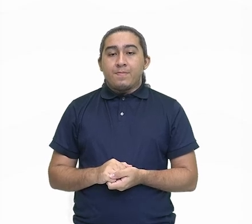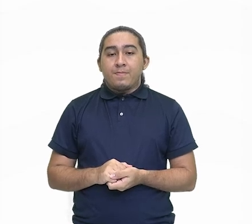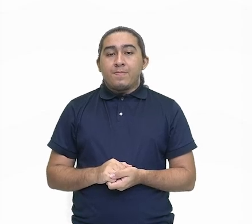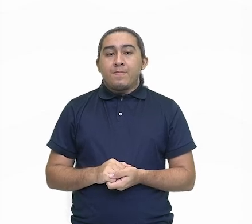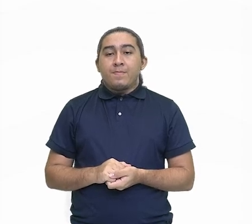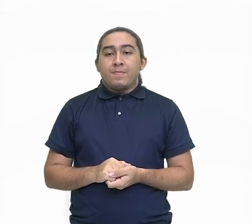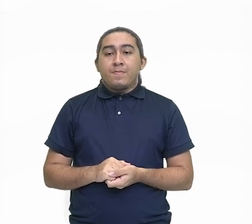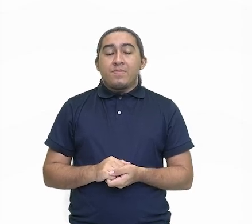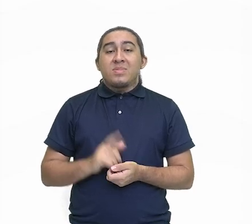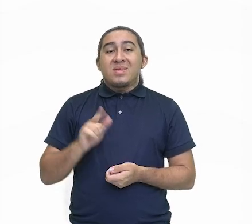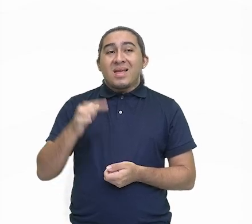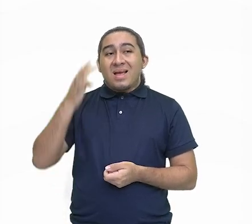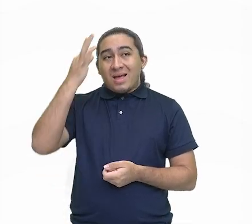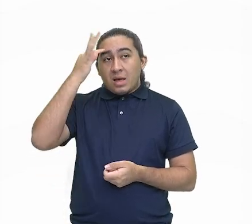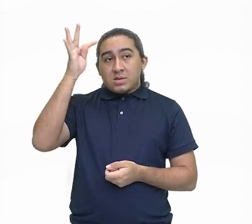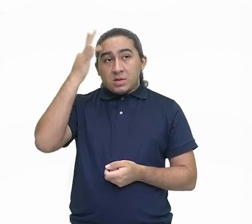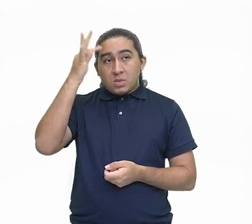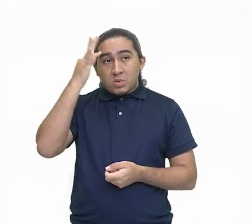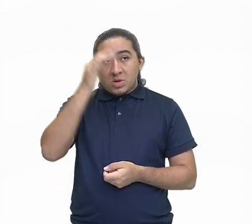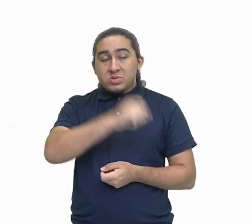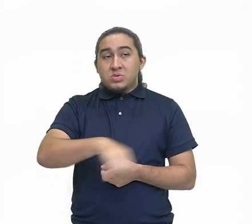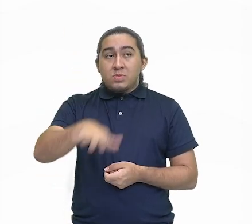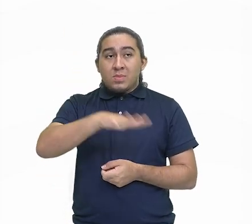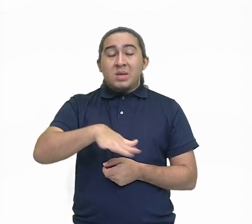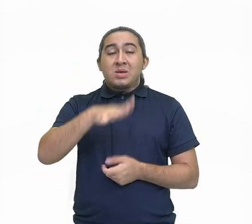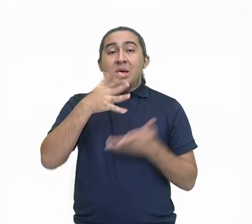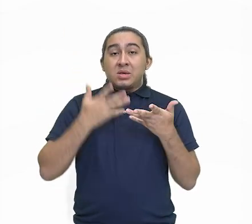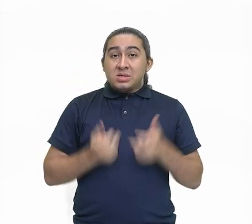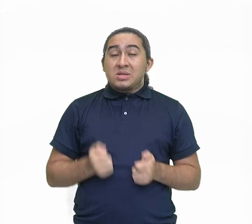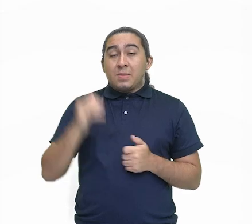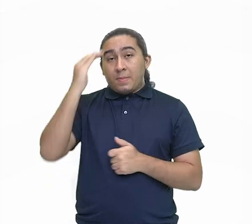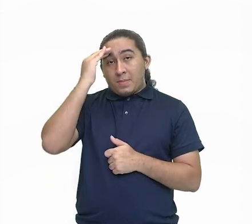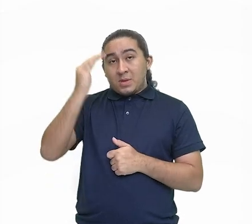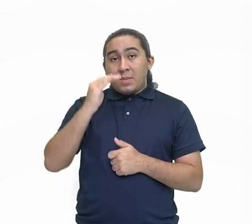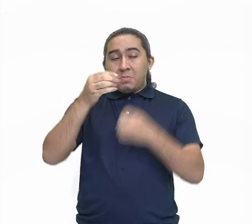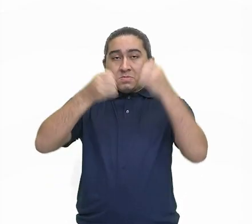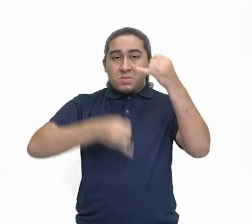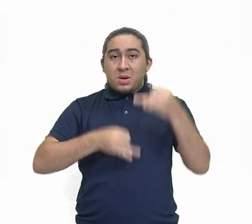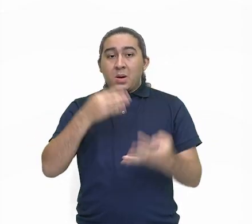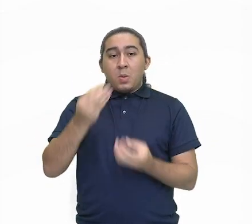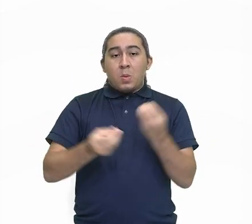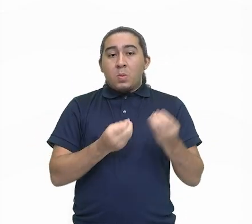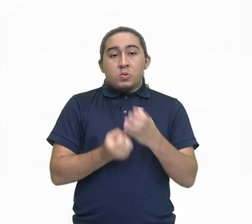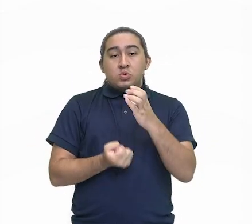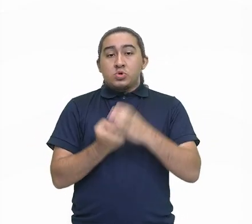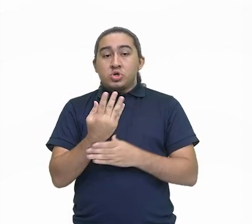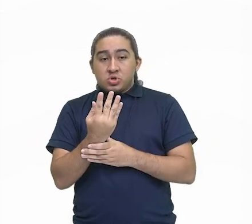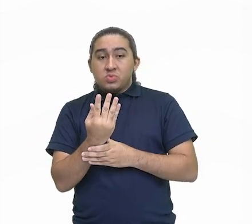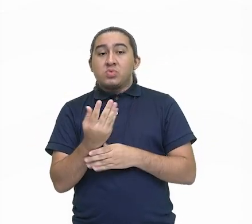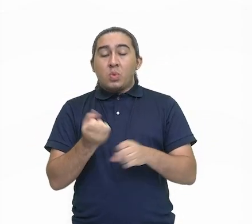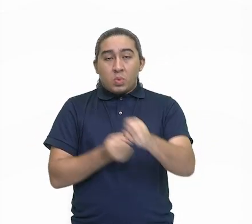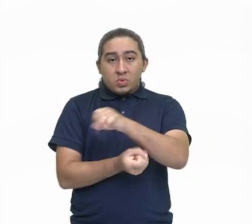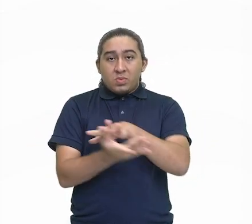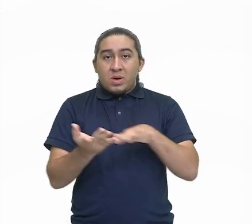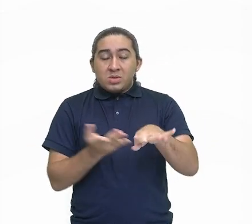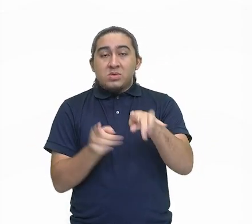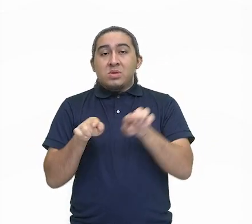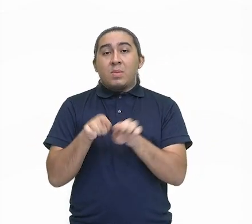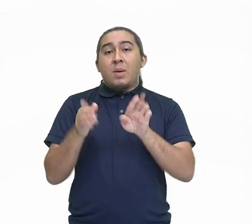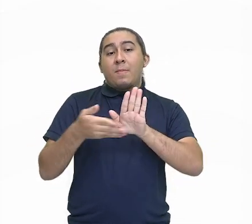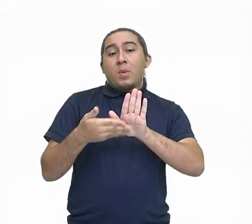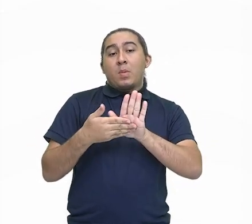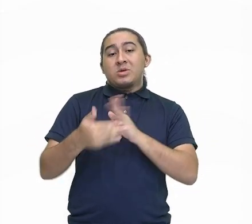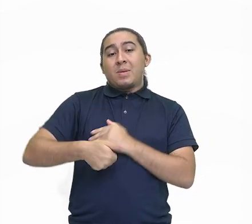teoria cosmológica mais aceita atualmente para explicar a origem do universo. E essa teoria ela foi proposta